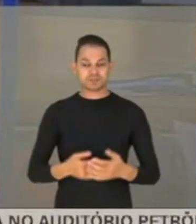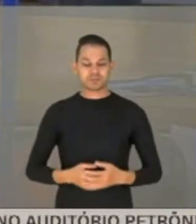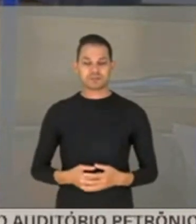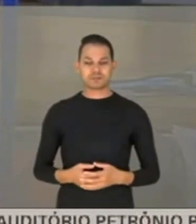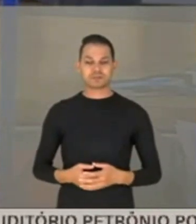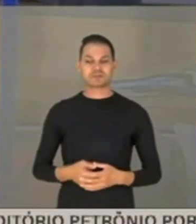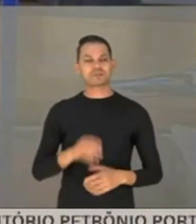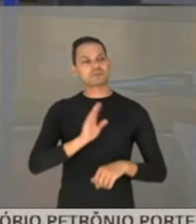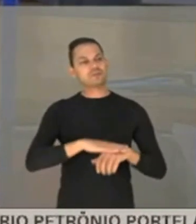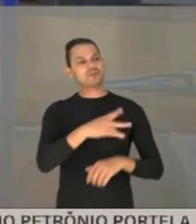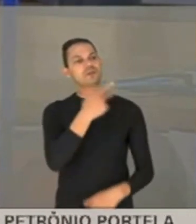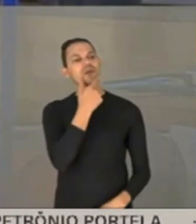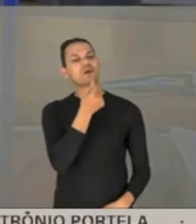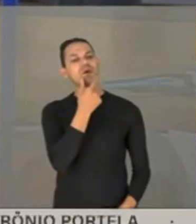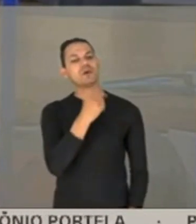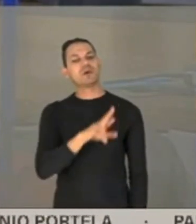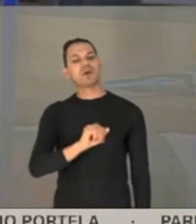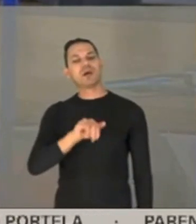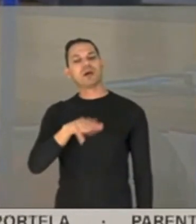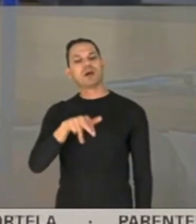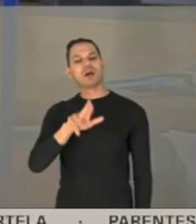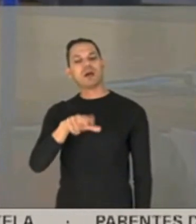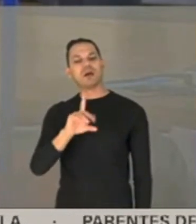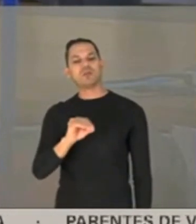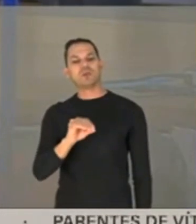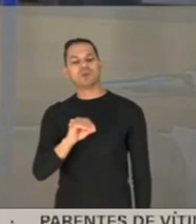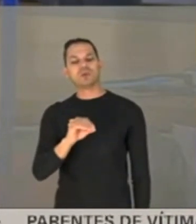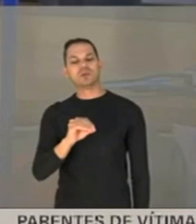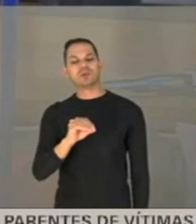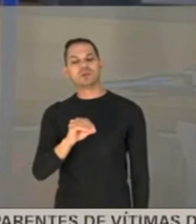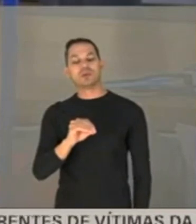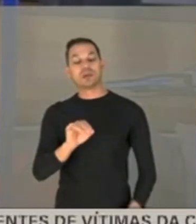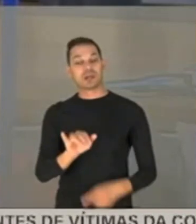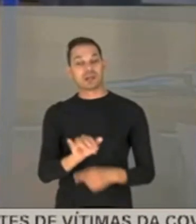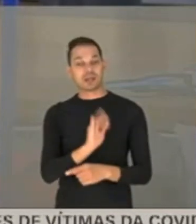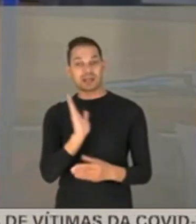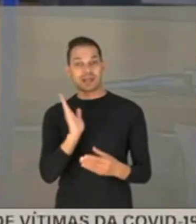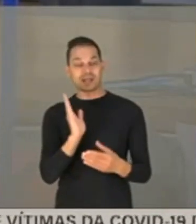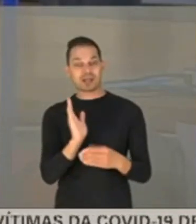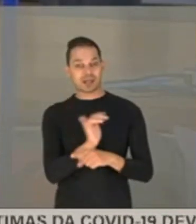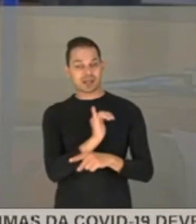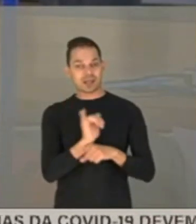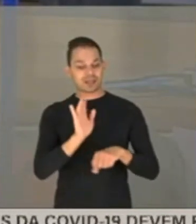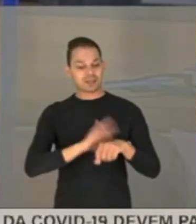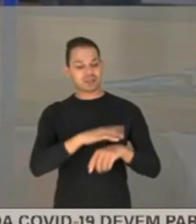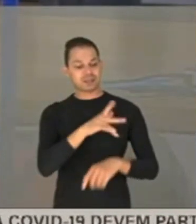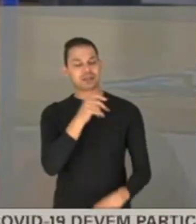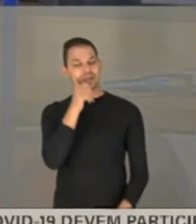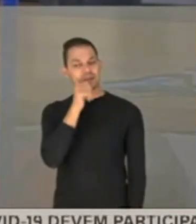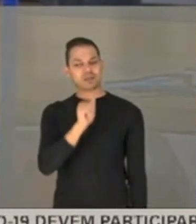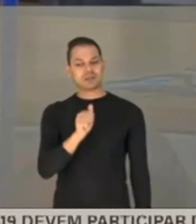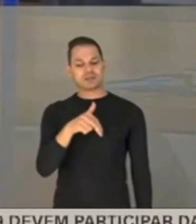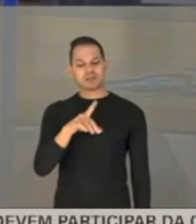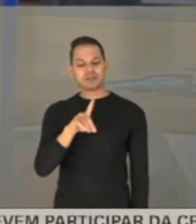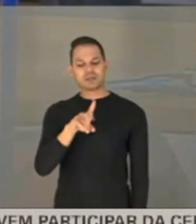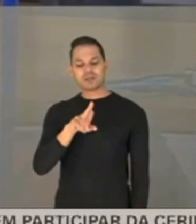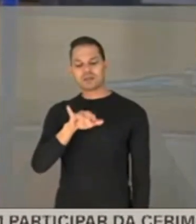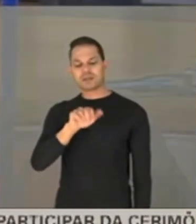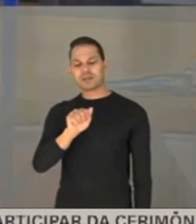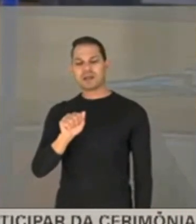O senhor Raimundo Nonato, tem algum conhecimento dessa ação da senhora Andréa Lima? Qual o temor